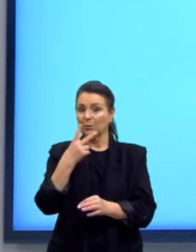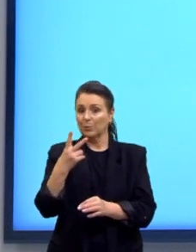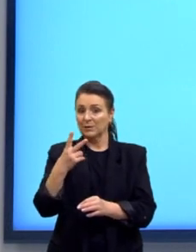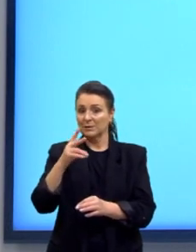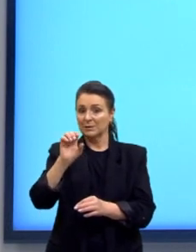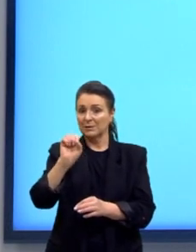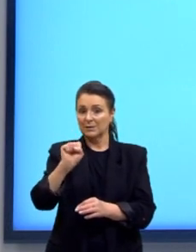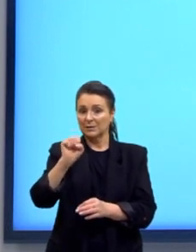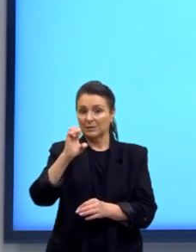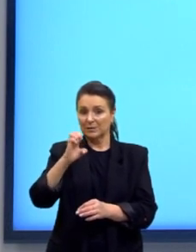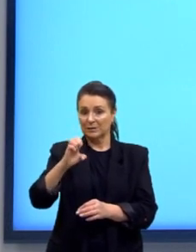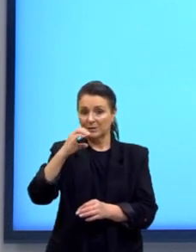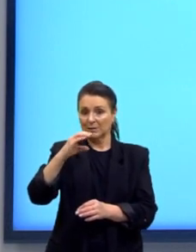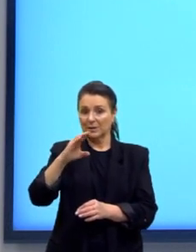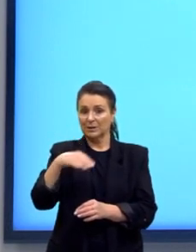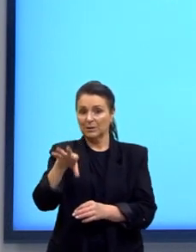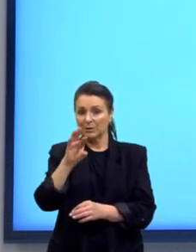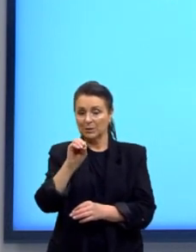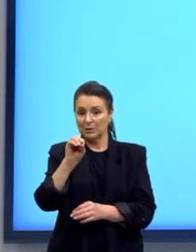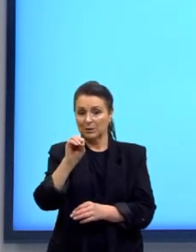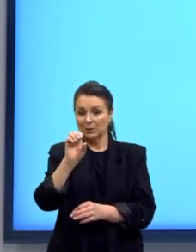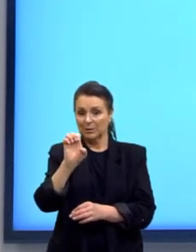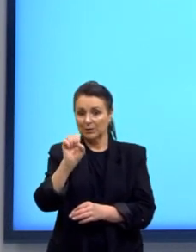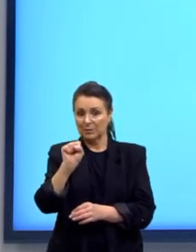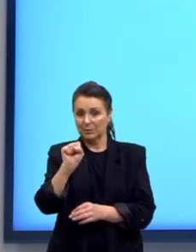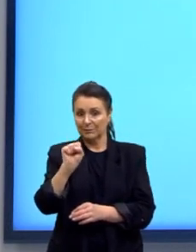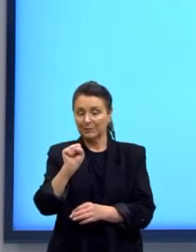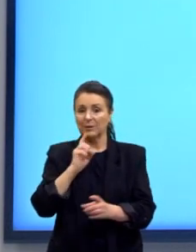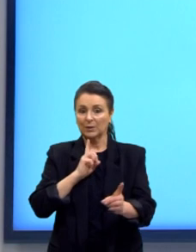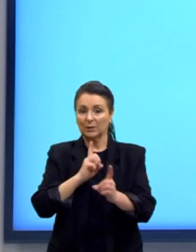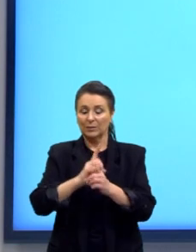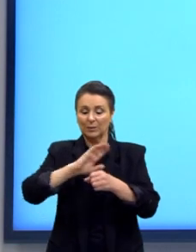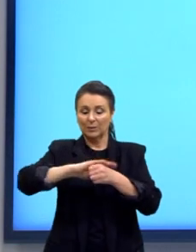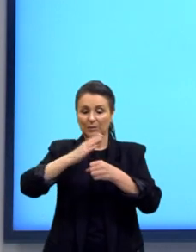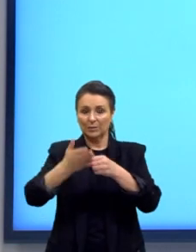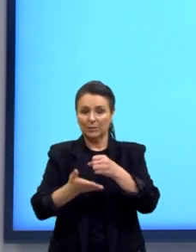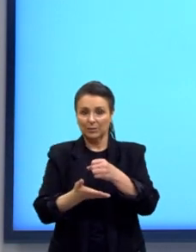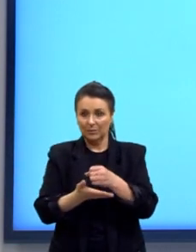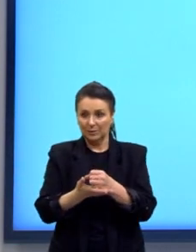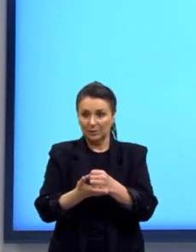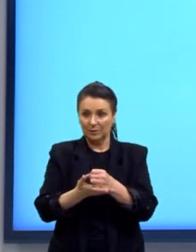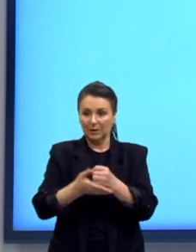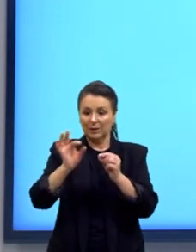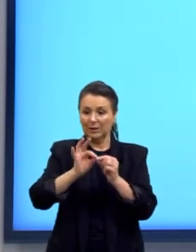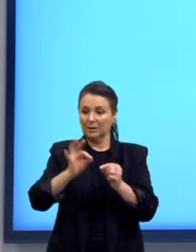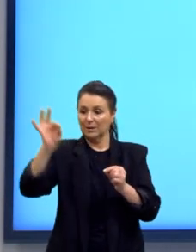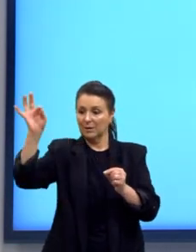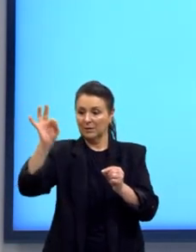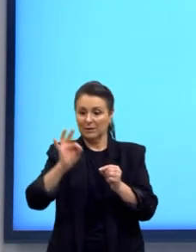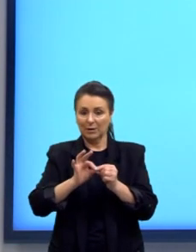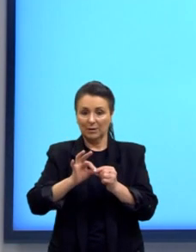duas secções que nós encontramos em um cilindro a transversal e a meridiana